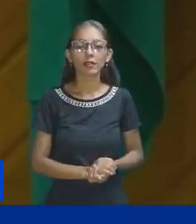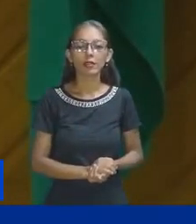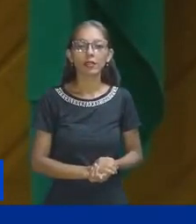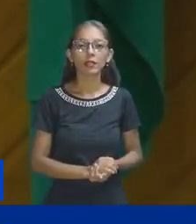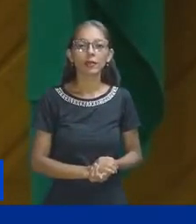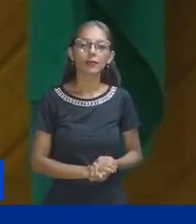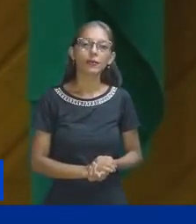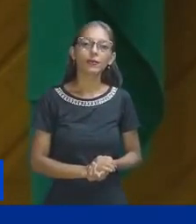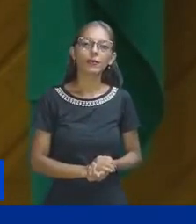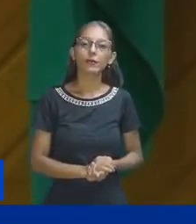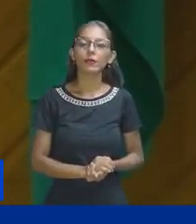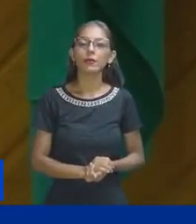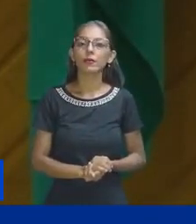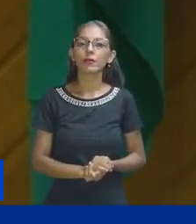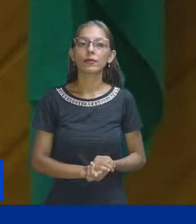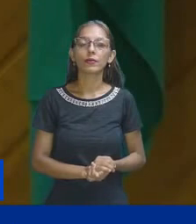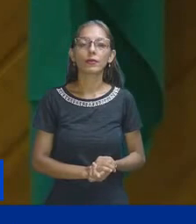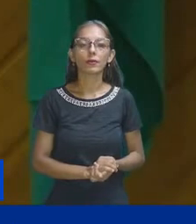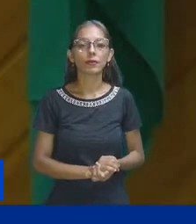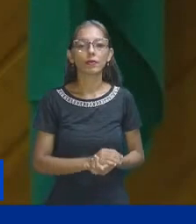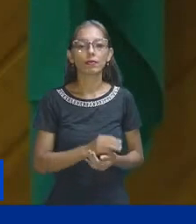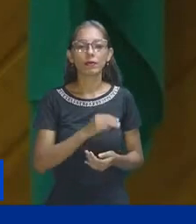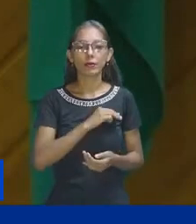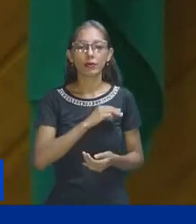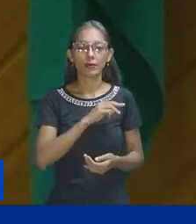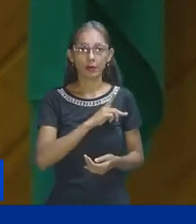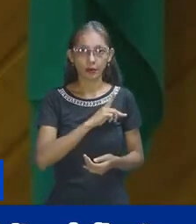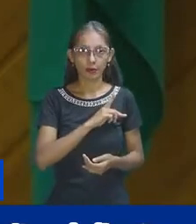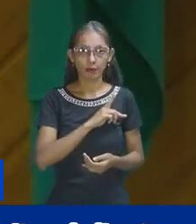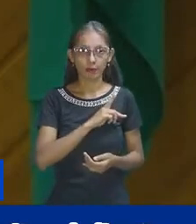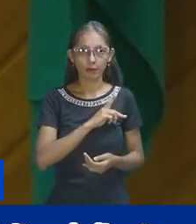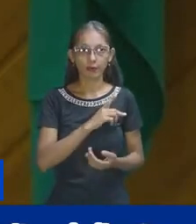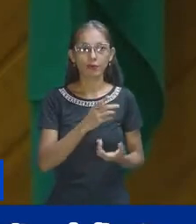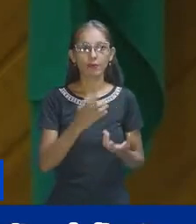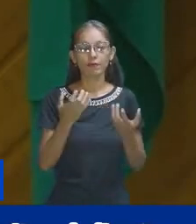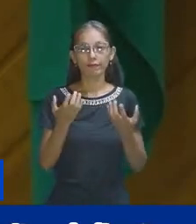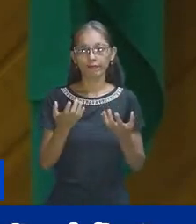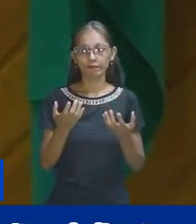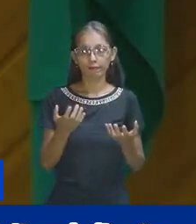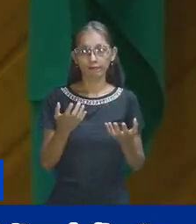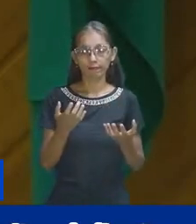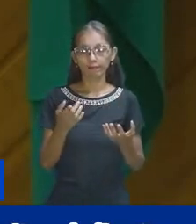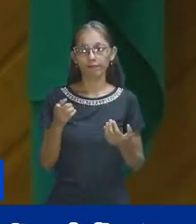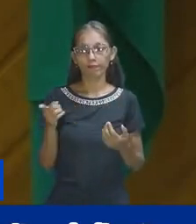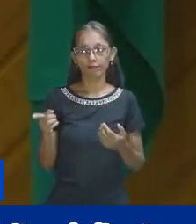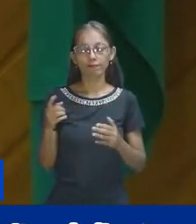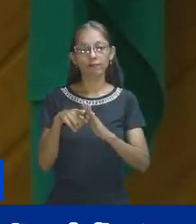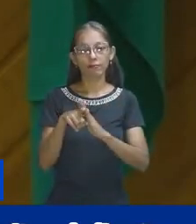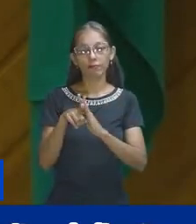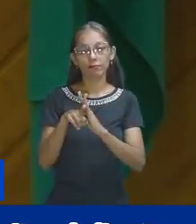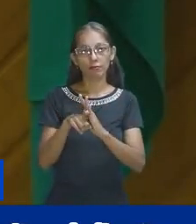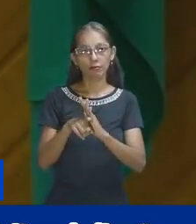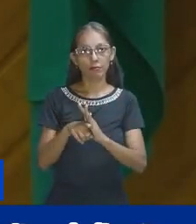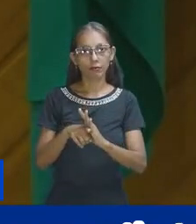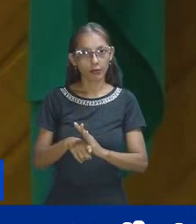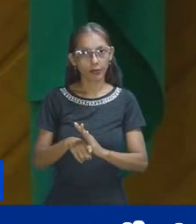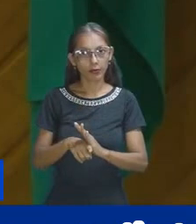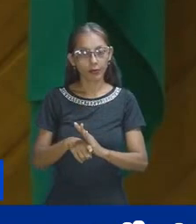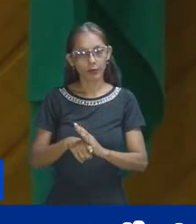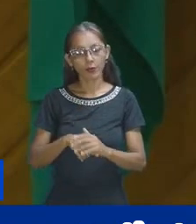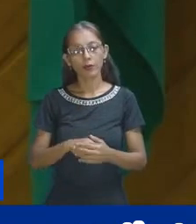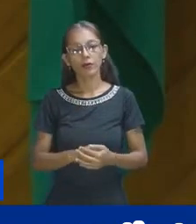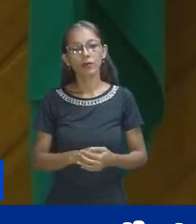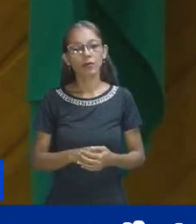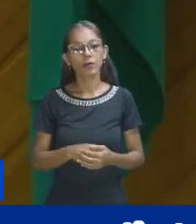Face do exposto, o Ministério Público requer a procedência da presente ação de investigação judicial eleitoral diante da prática